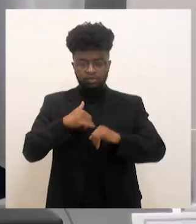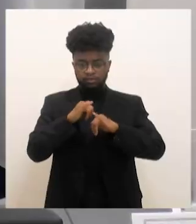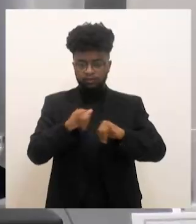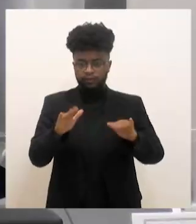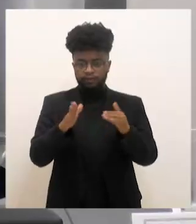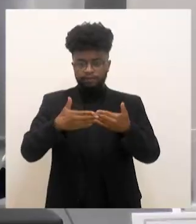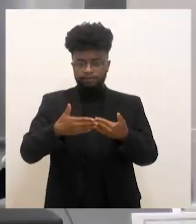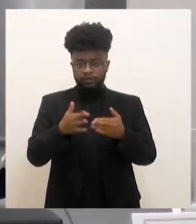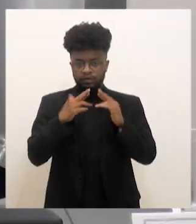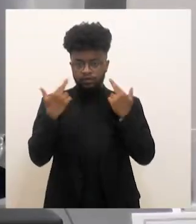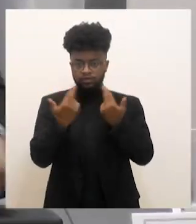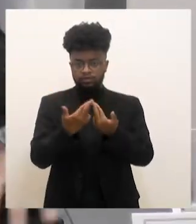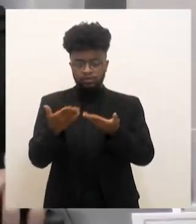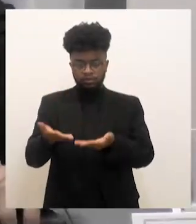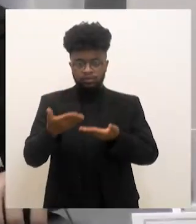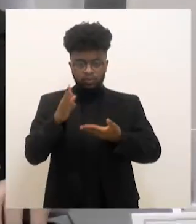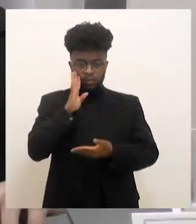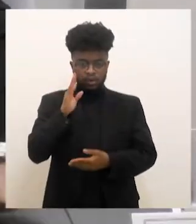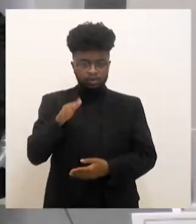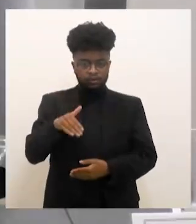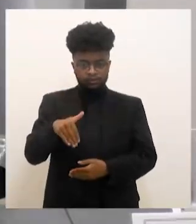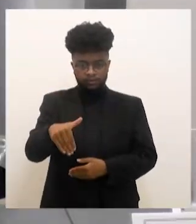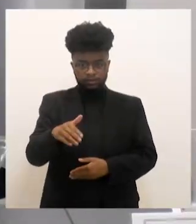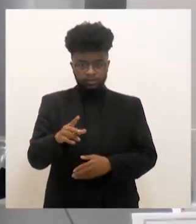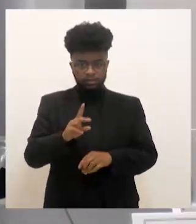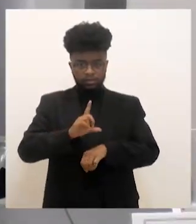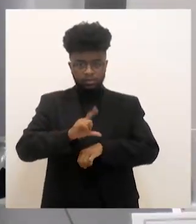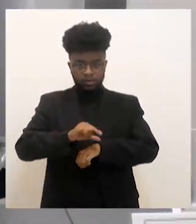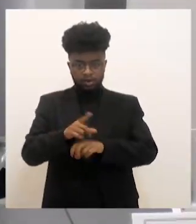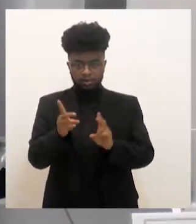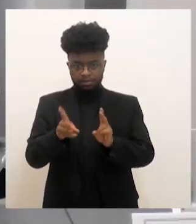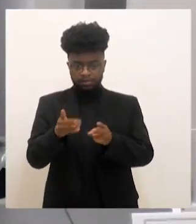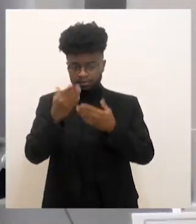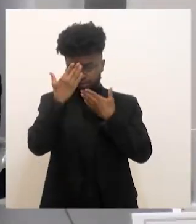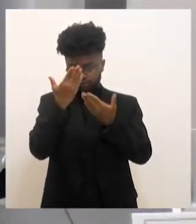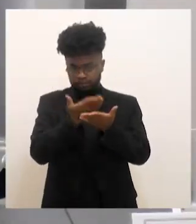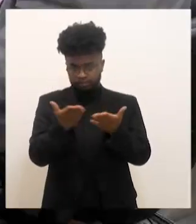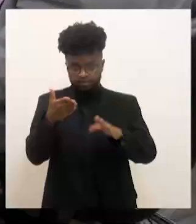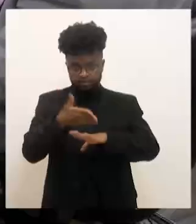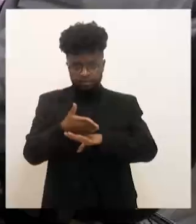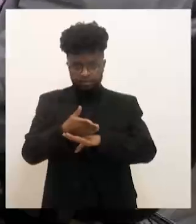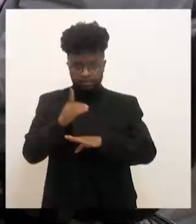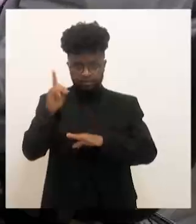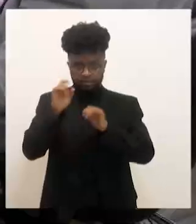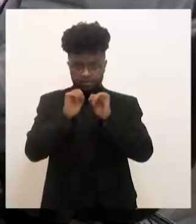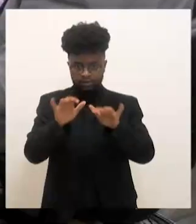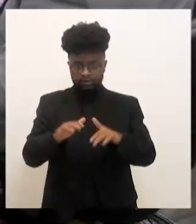a sessão, convocando para a próxima quarta-feira, no mesmo horário. Agradeço a presença de todos, fique com Deus.